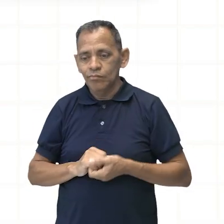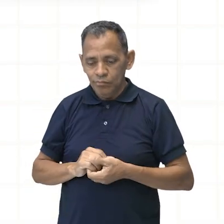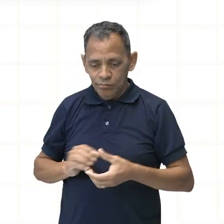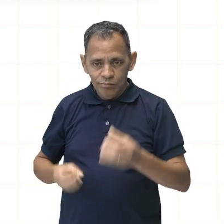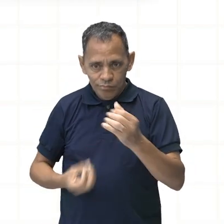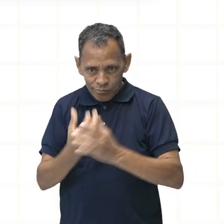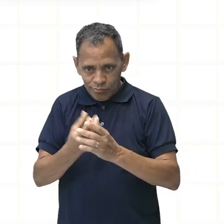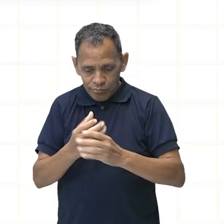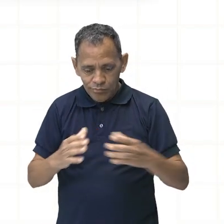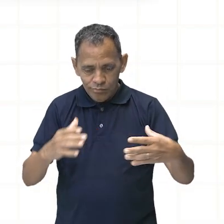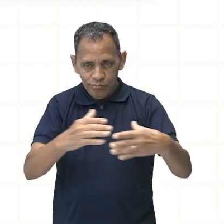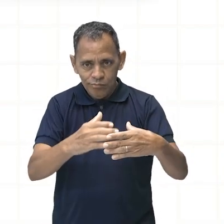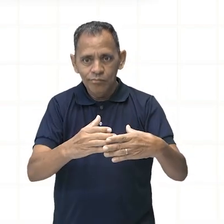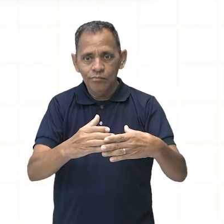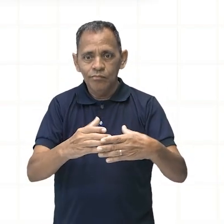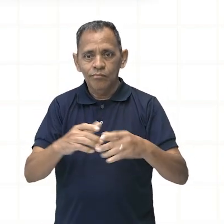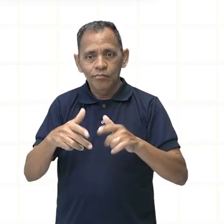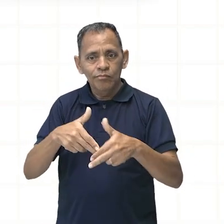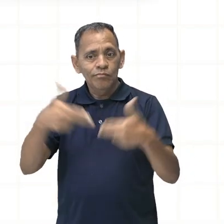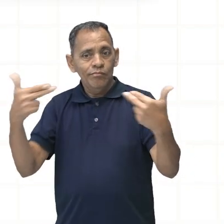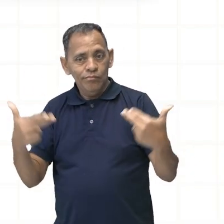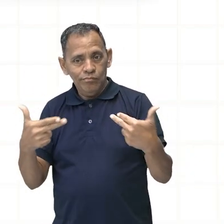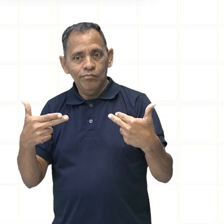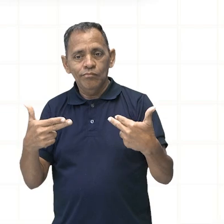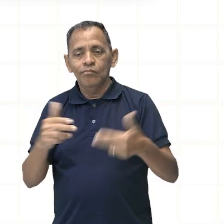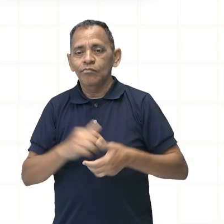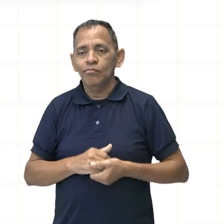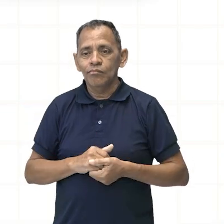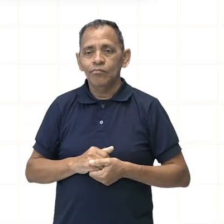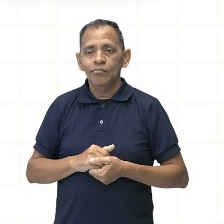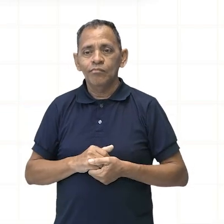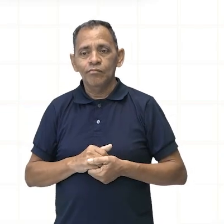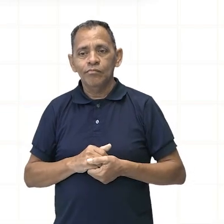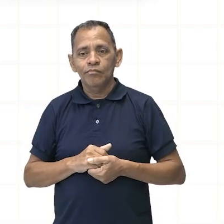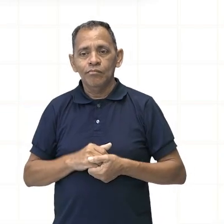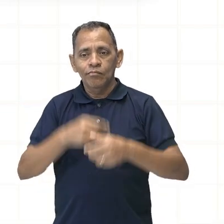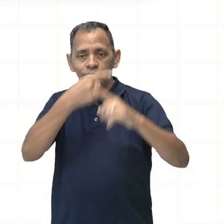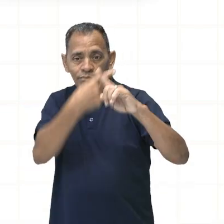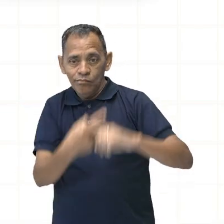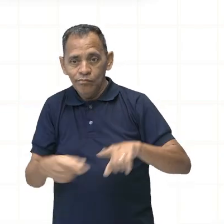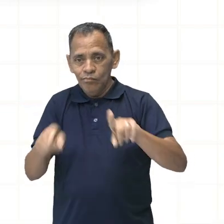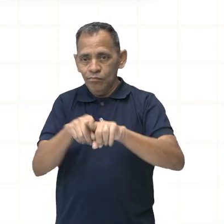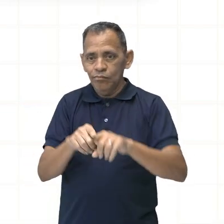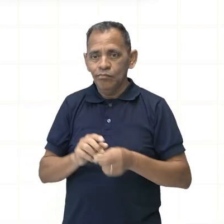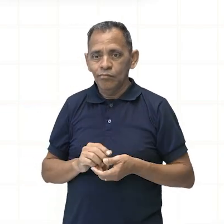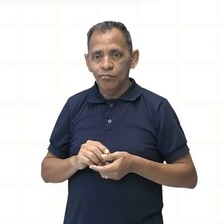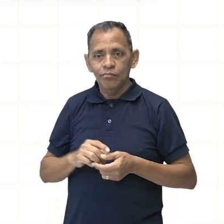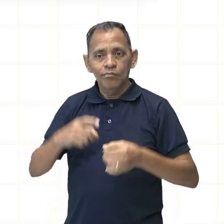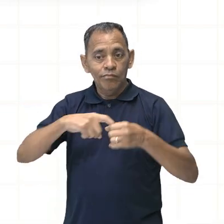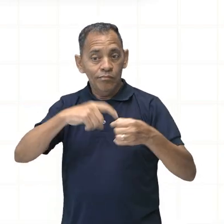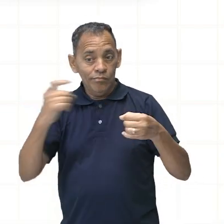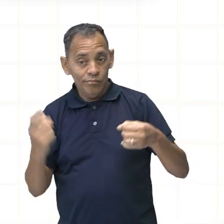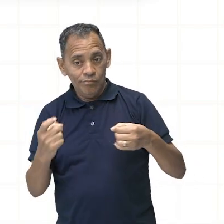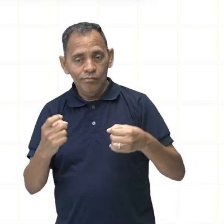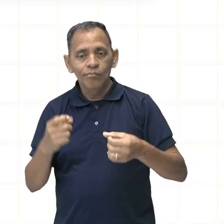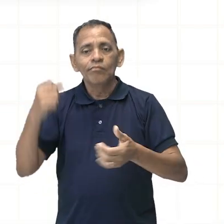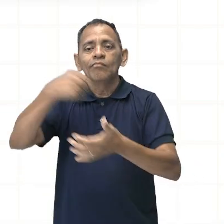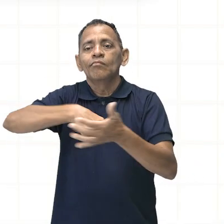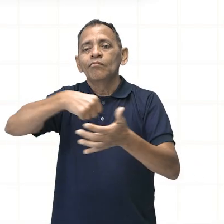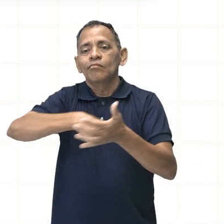étnicos rivais, e quando eles saíram, esses grupos étnicos eles começaram a brigar ali pelo